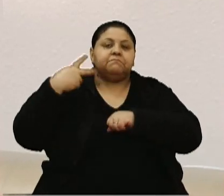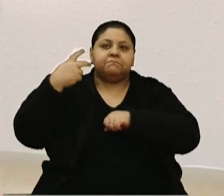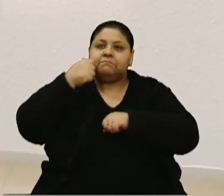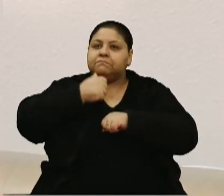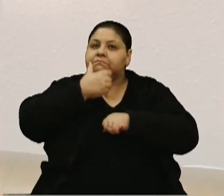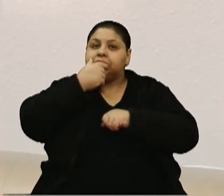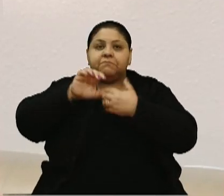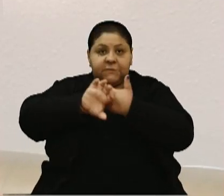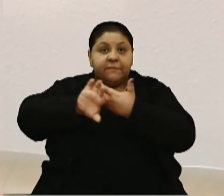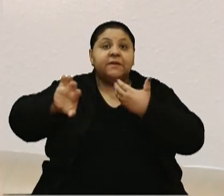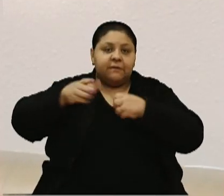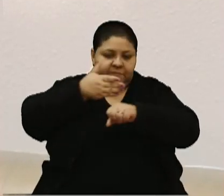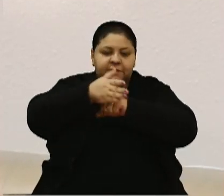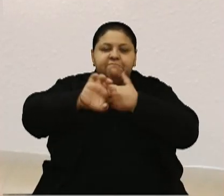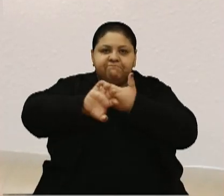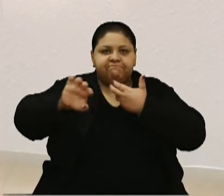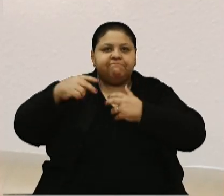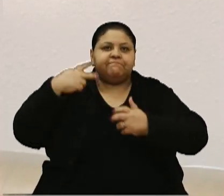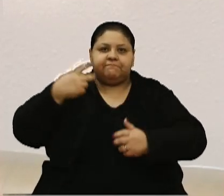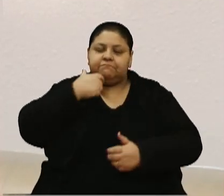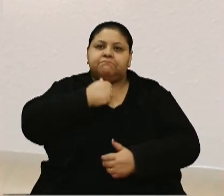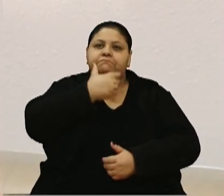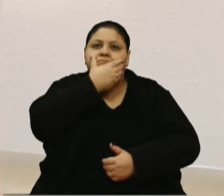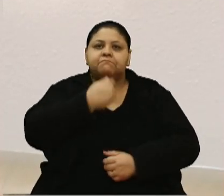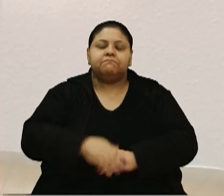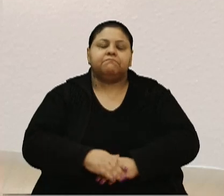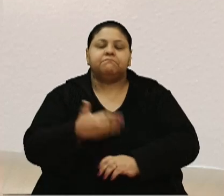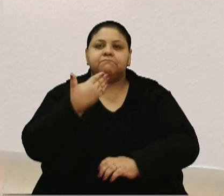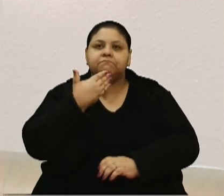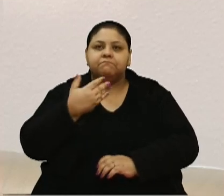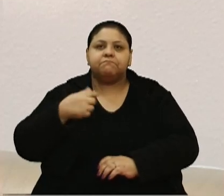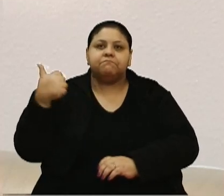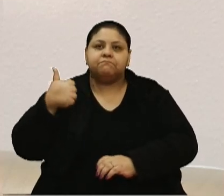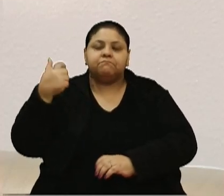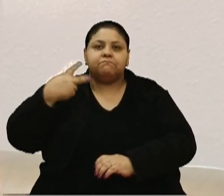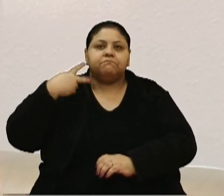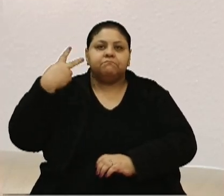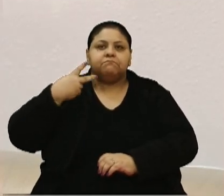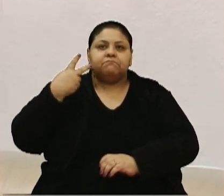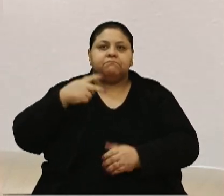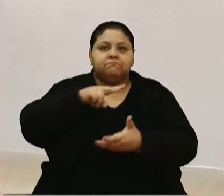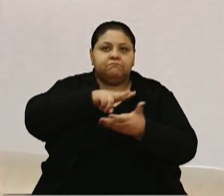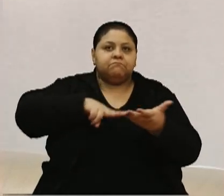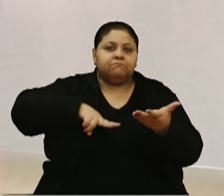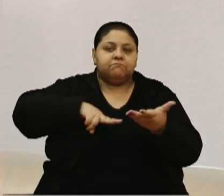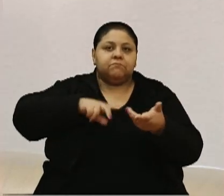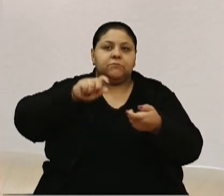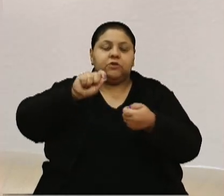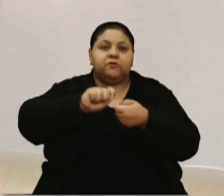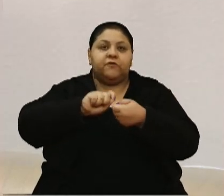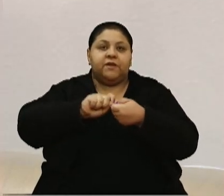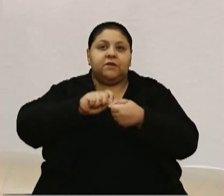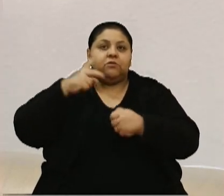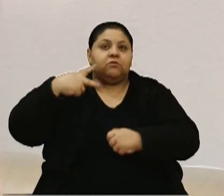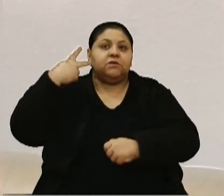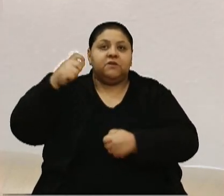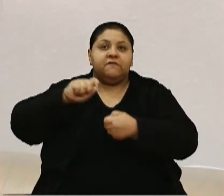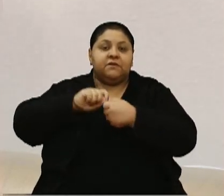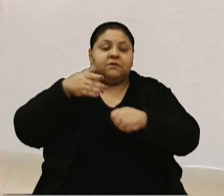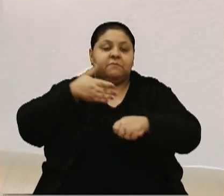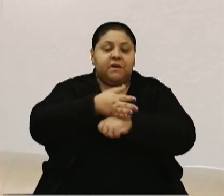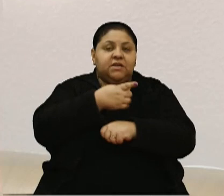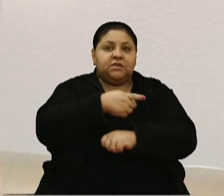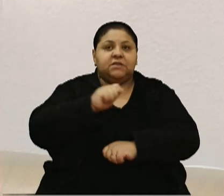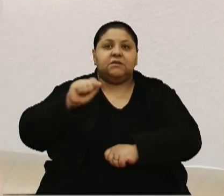participação remota das vereadoras e vereadores. Solicito ao primeiro secretário que faça a leitura da nominata das vereadoras e vereadores